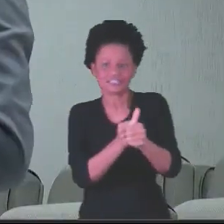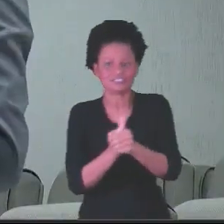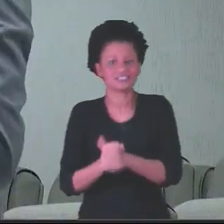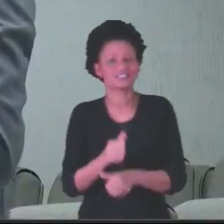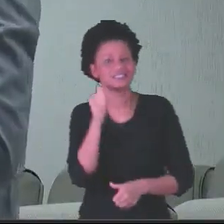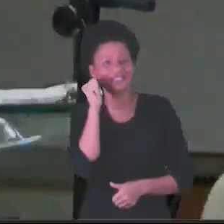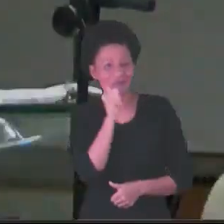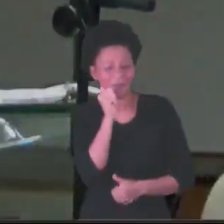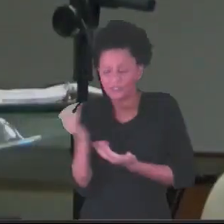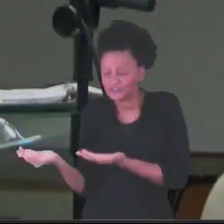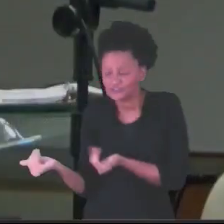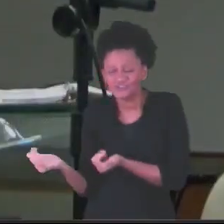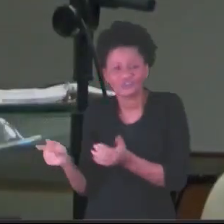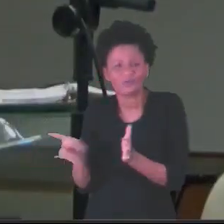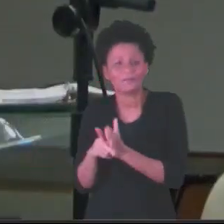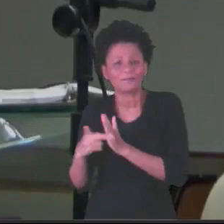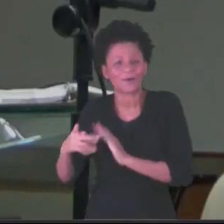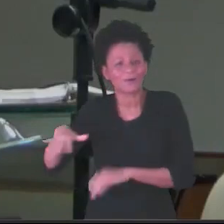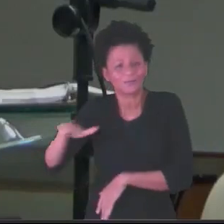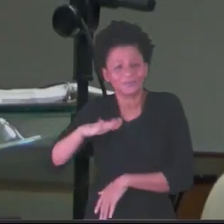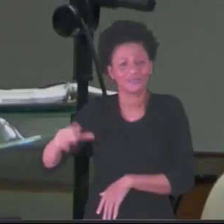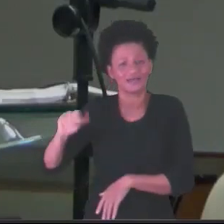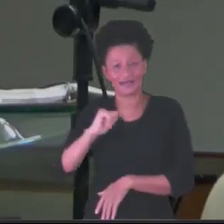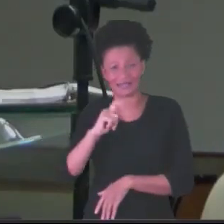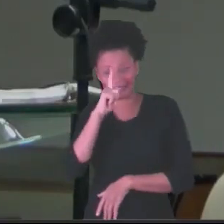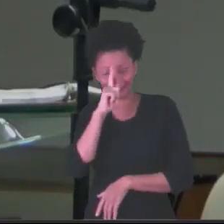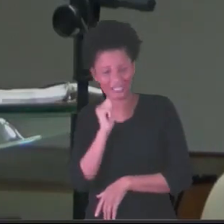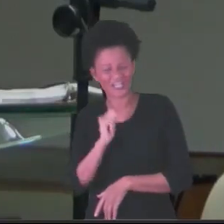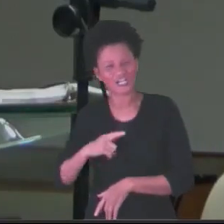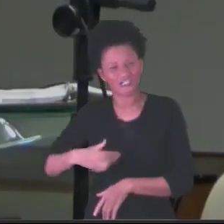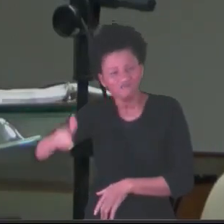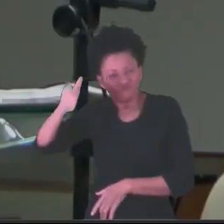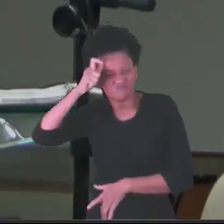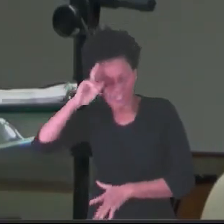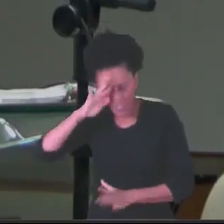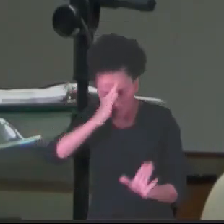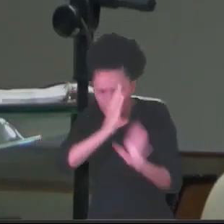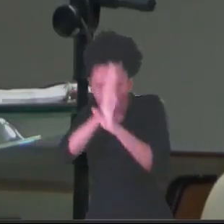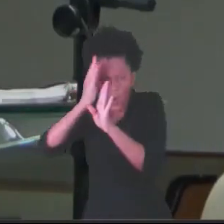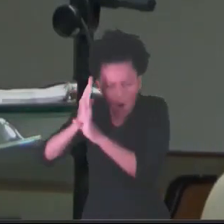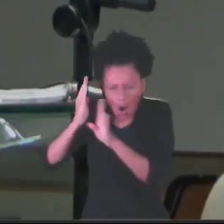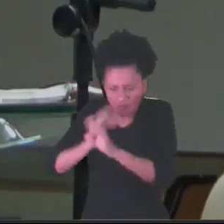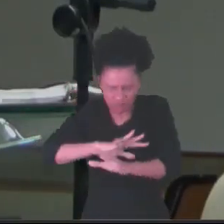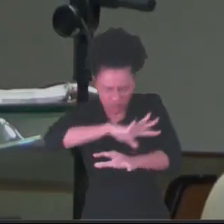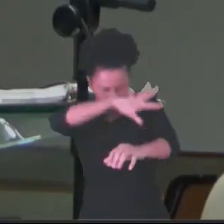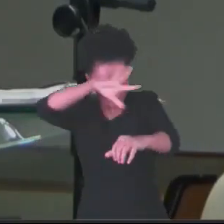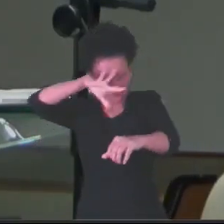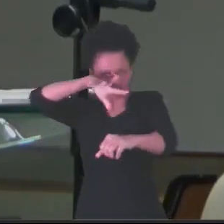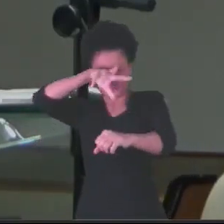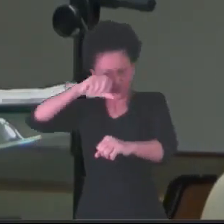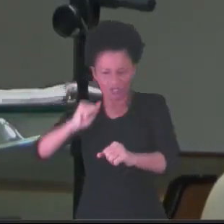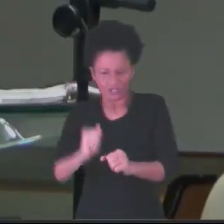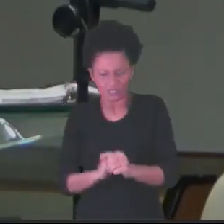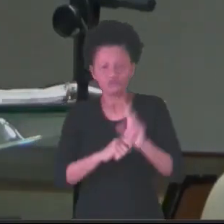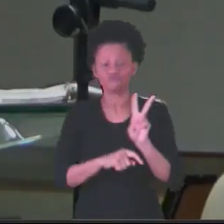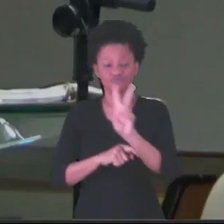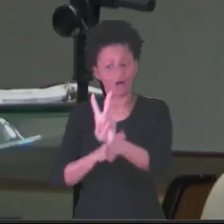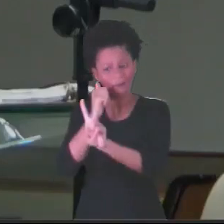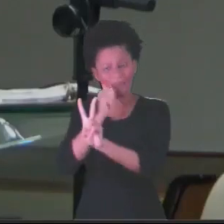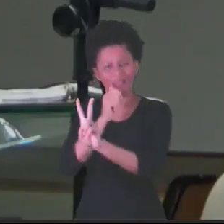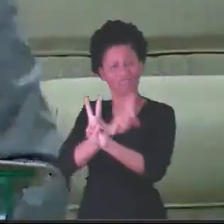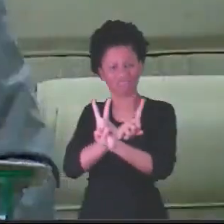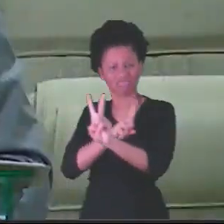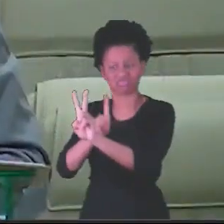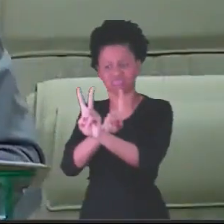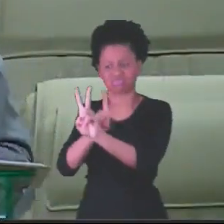pelo espírito de adivinhação que dava grande lucro aos seus senhores e ali seguiu a paulo e silas muitos dias